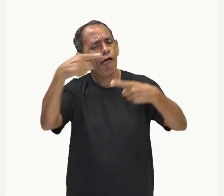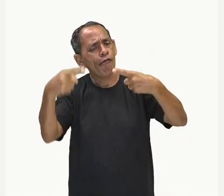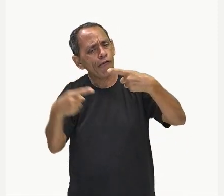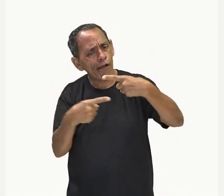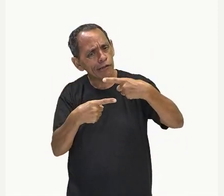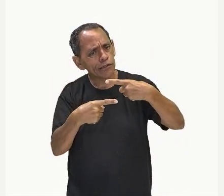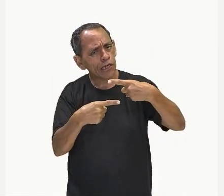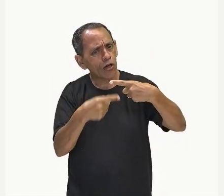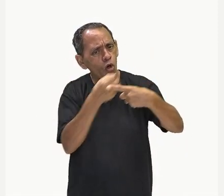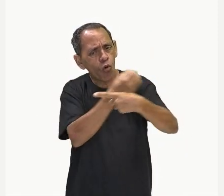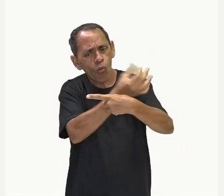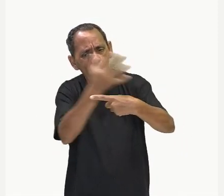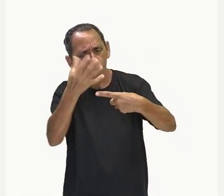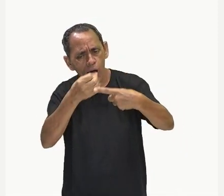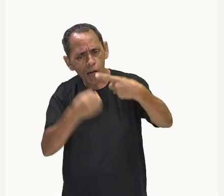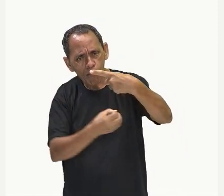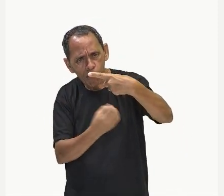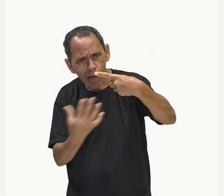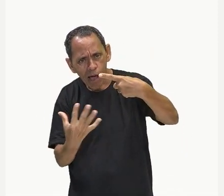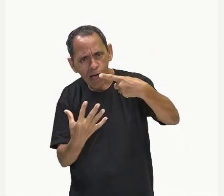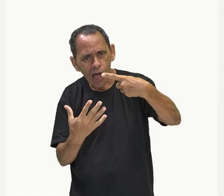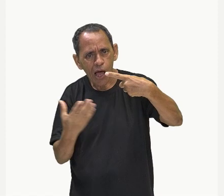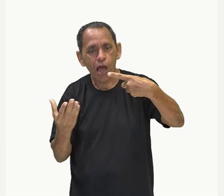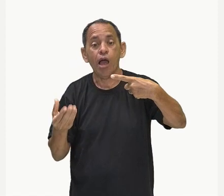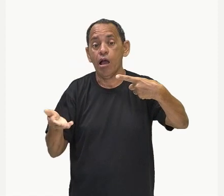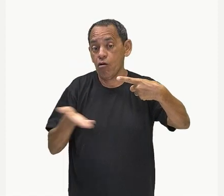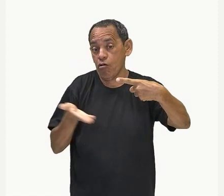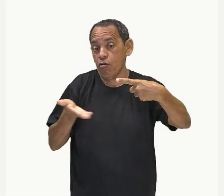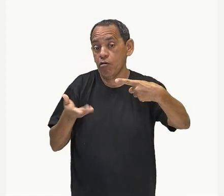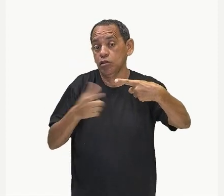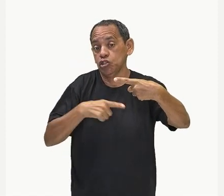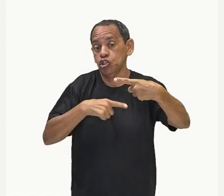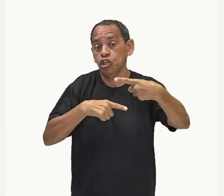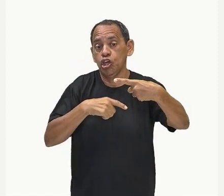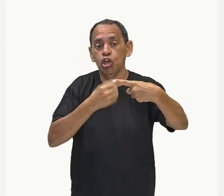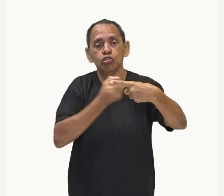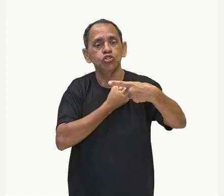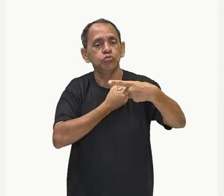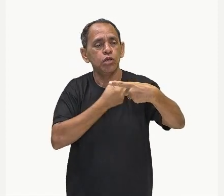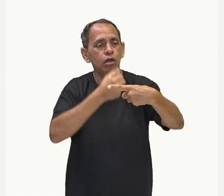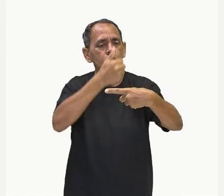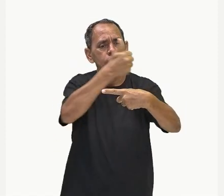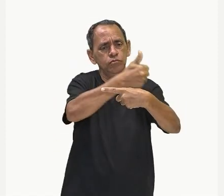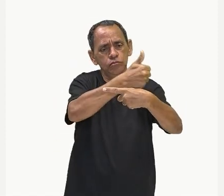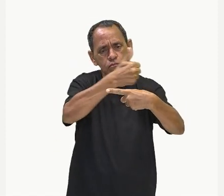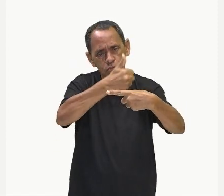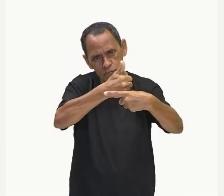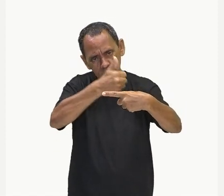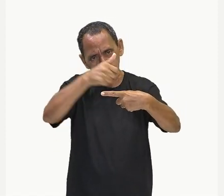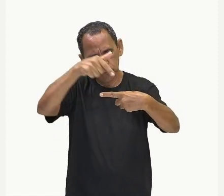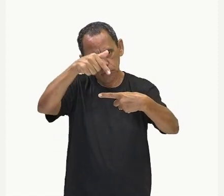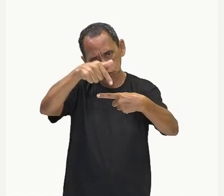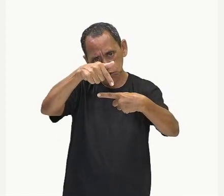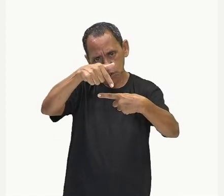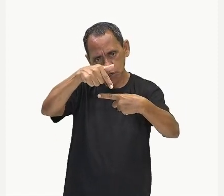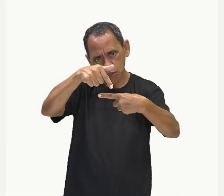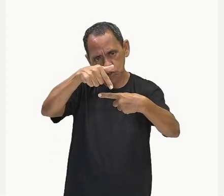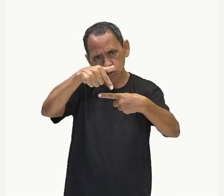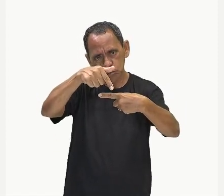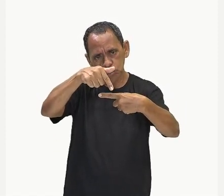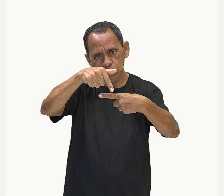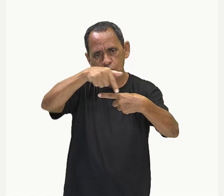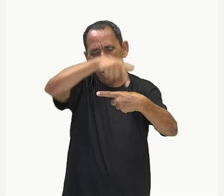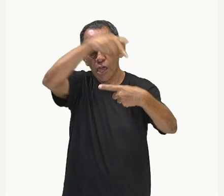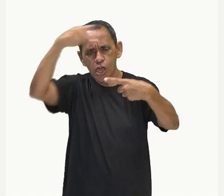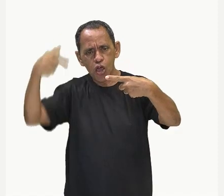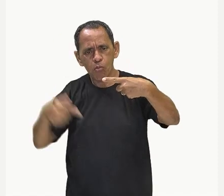agora eu tenho um número 117 em cima, e agora? Que agora não é somente um número, agora